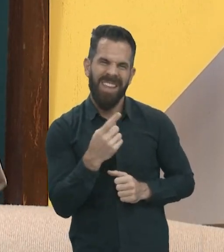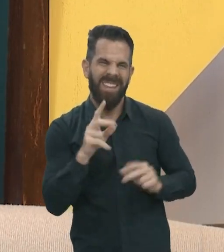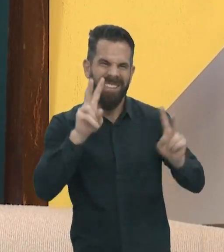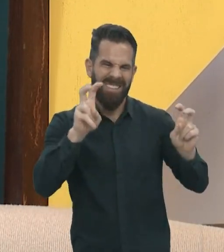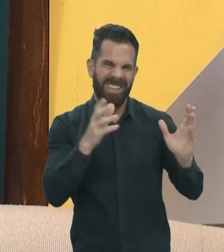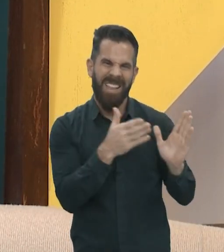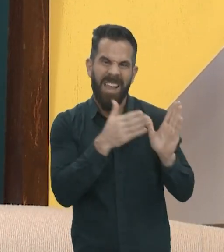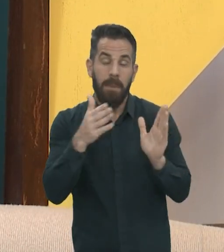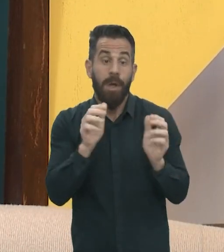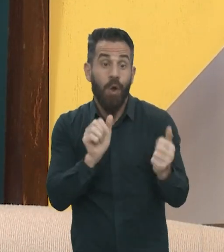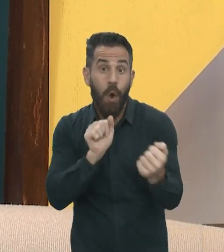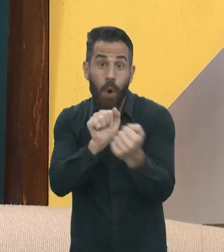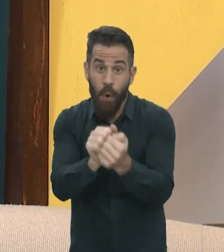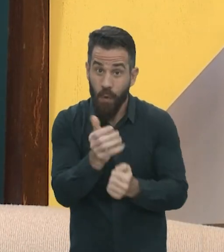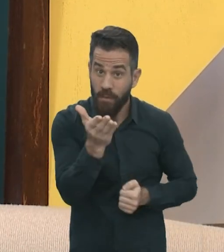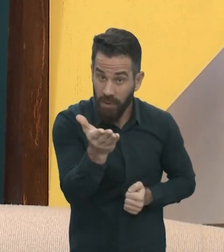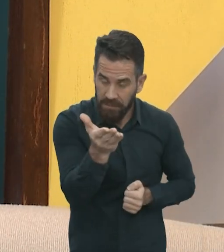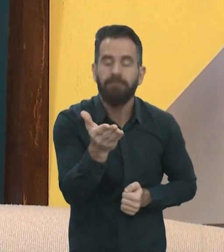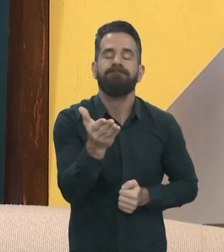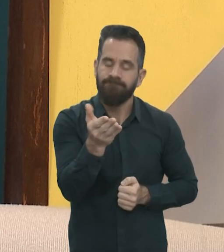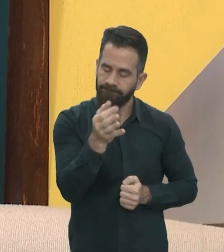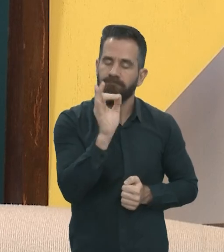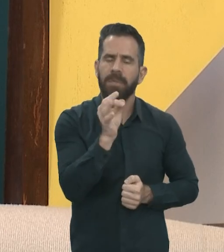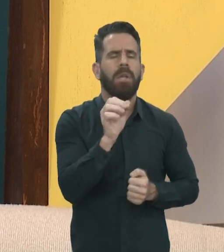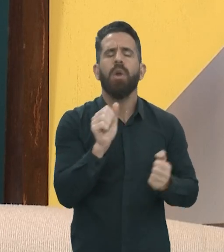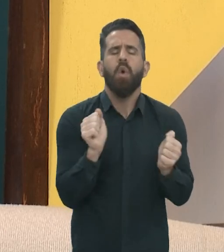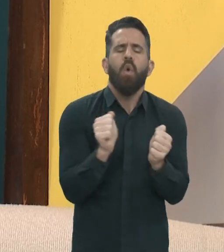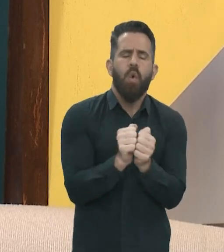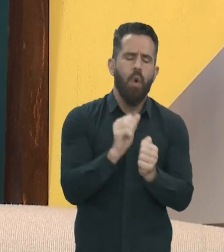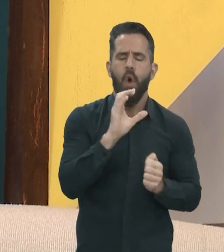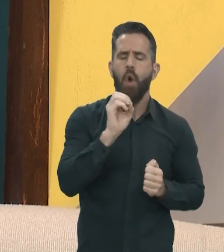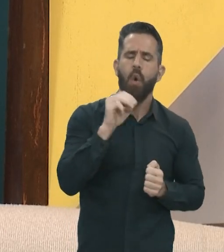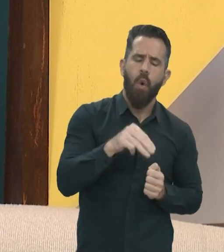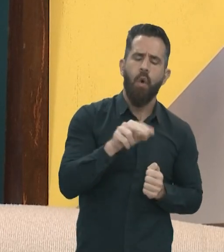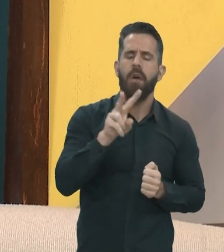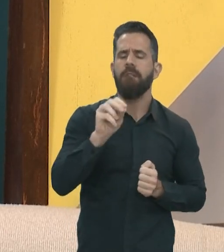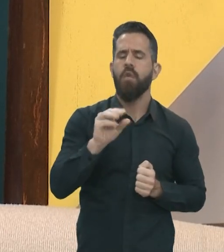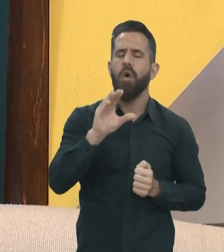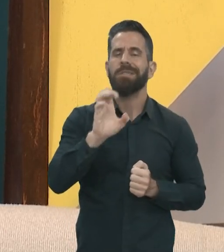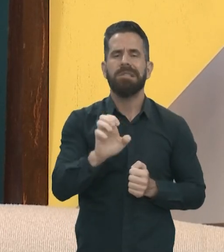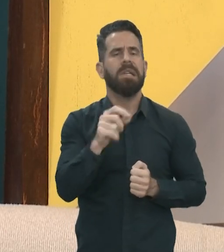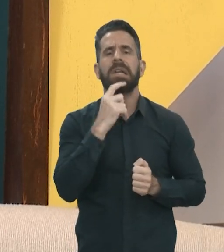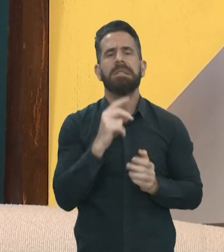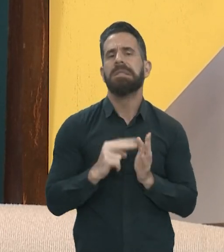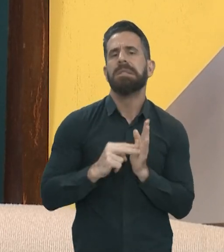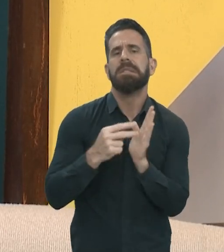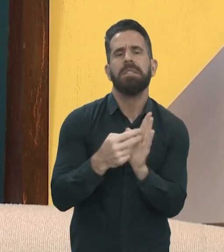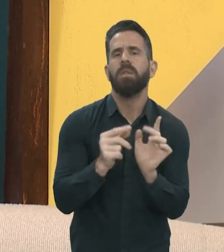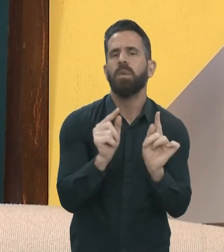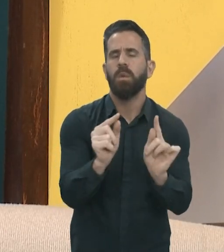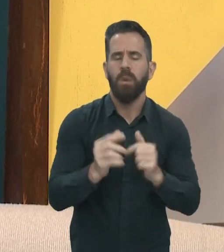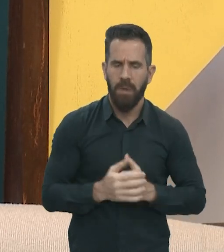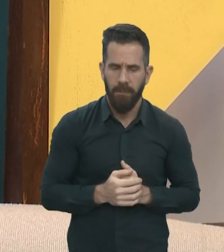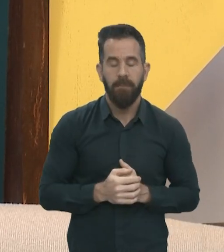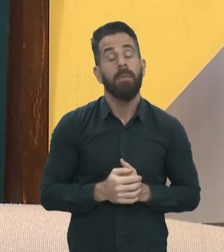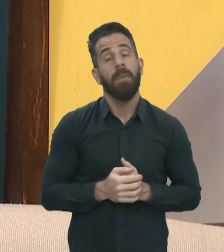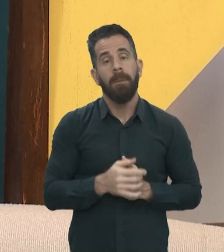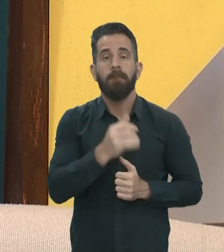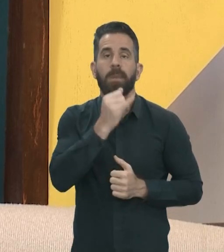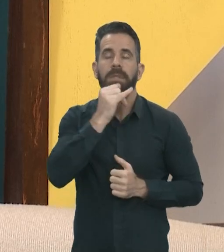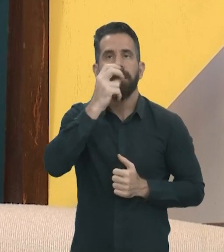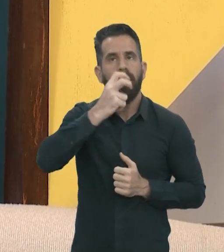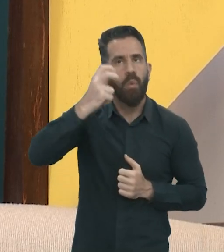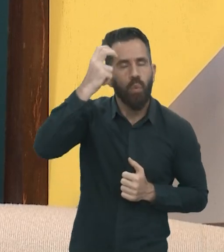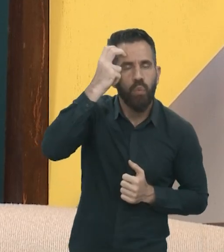né? Então, como é que a gente faz o com você? Significa que a gente, para abordar do ponto de vista da cultura,